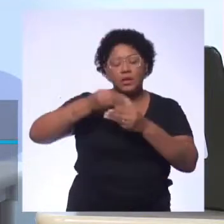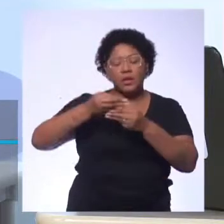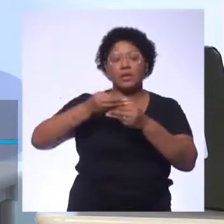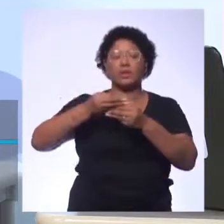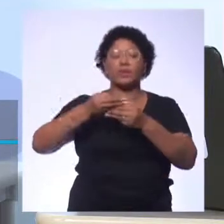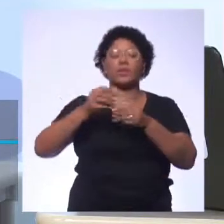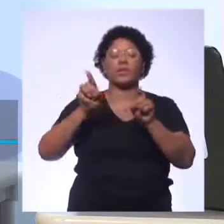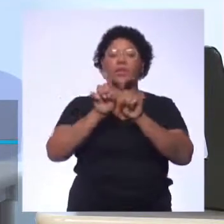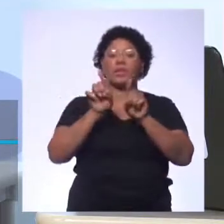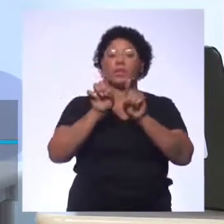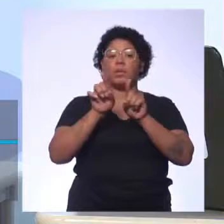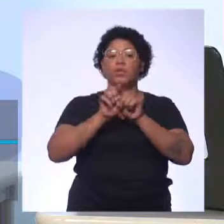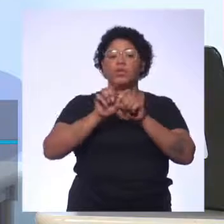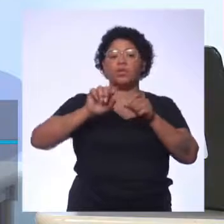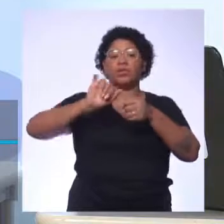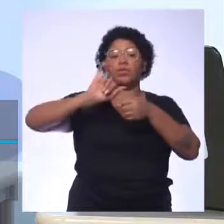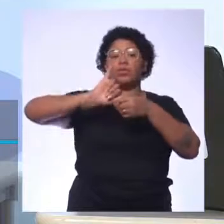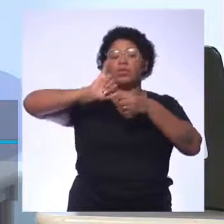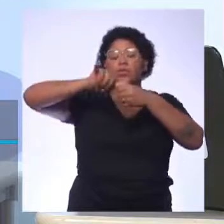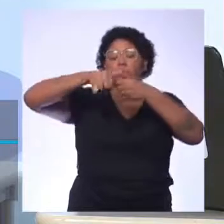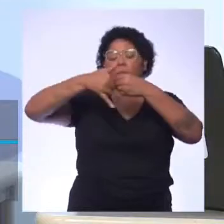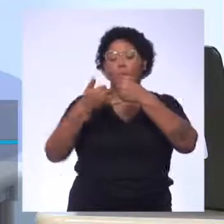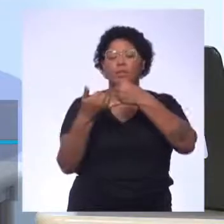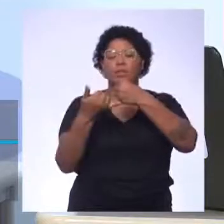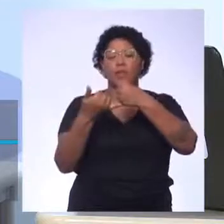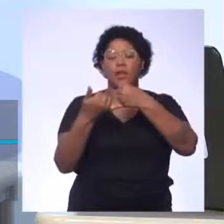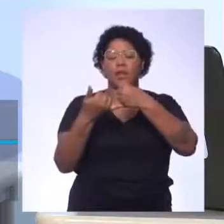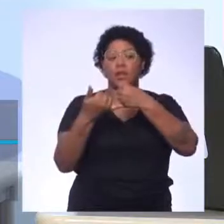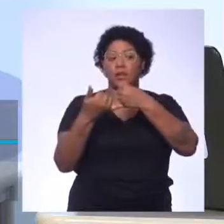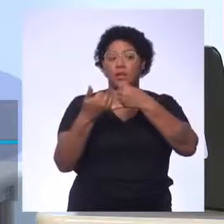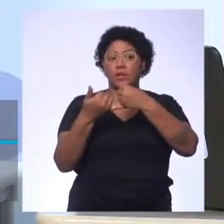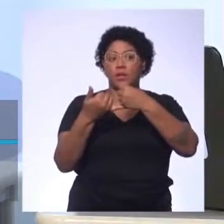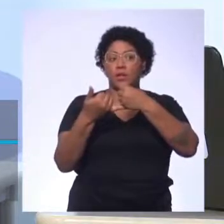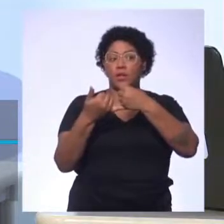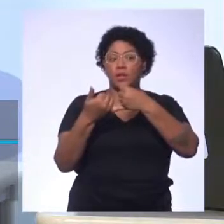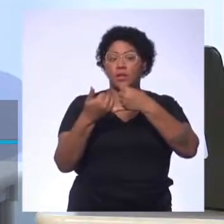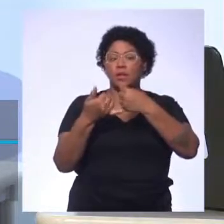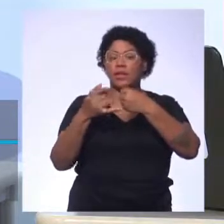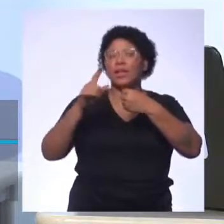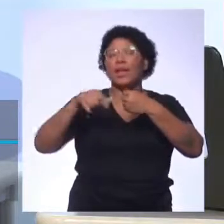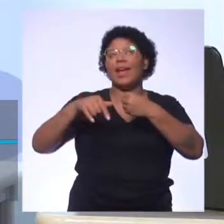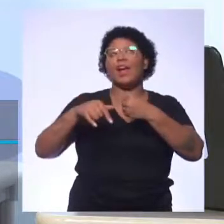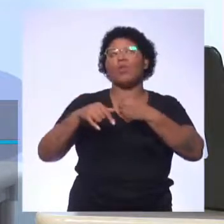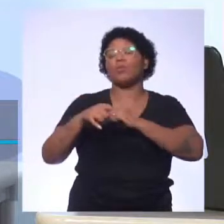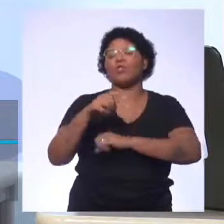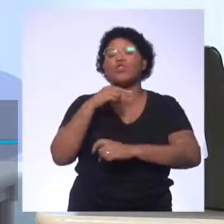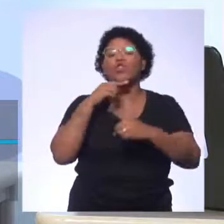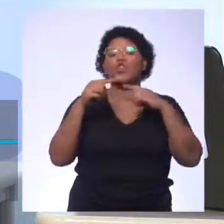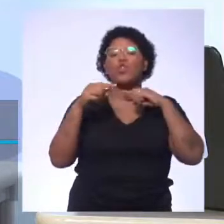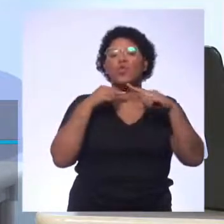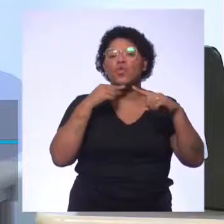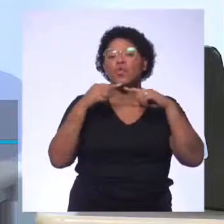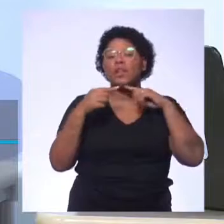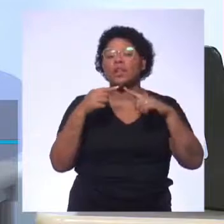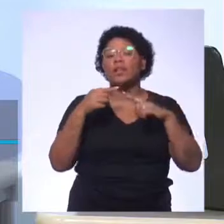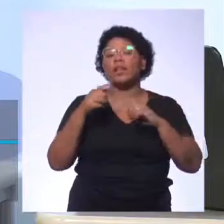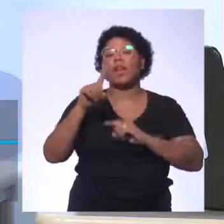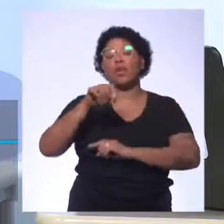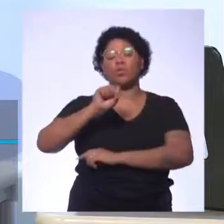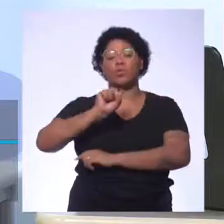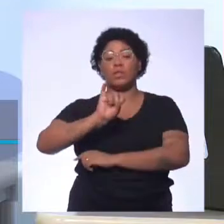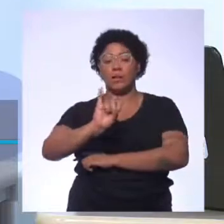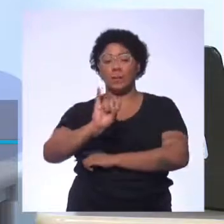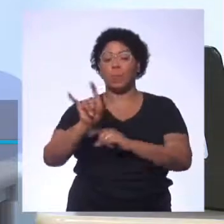no modo subjuntivo, que é aquela ação que dá uma certa dúvida, é o se, e também nós temos o verbo no